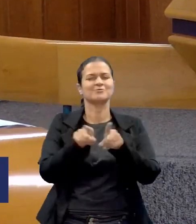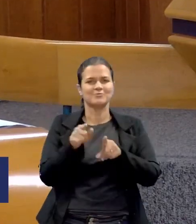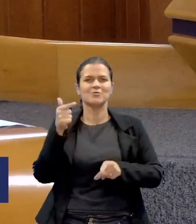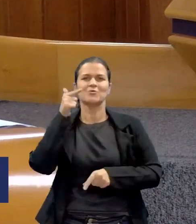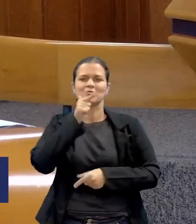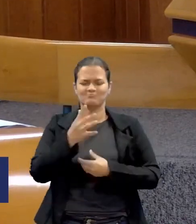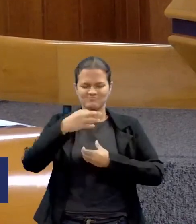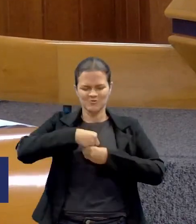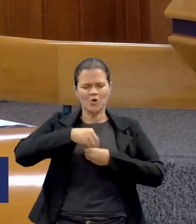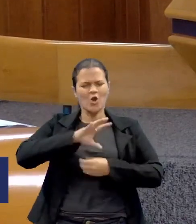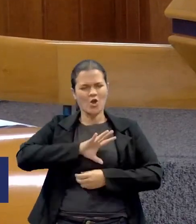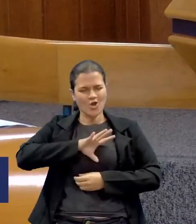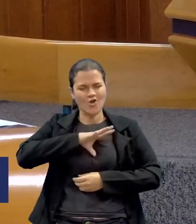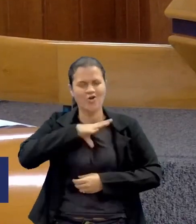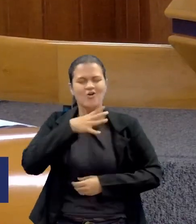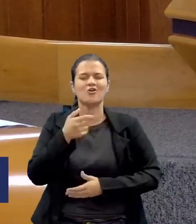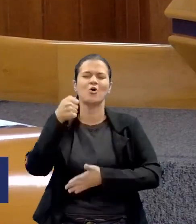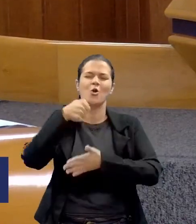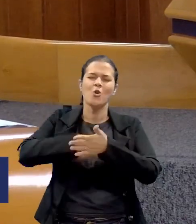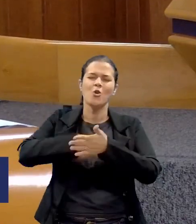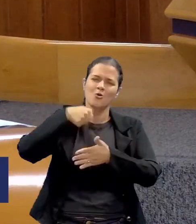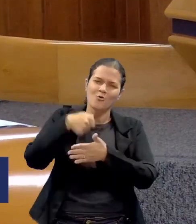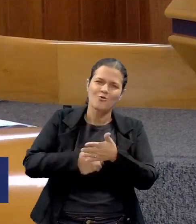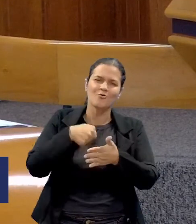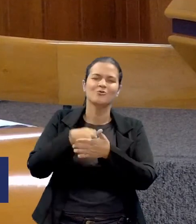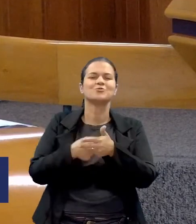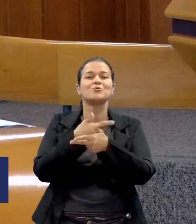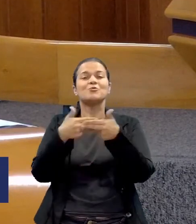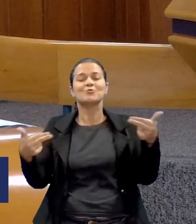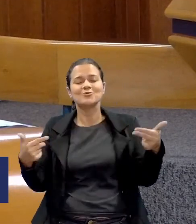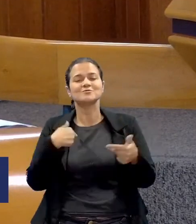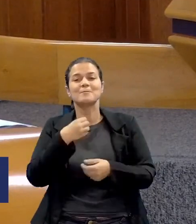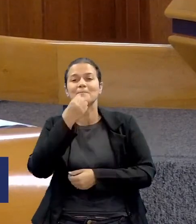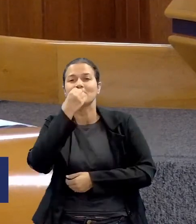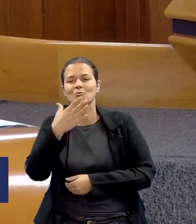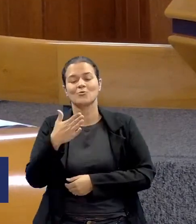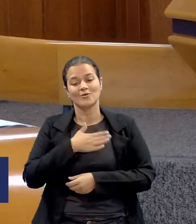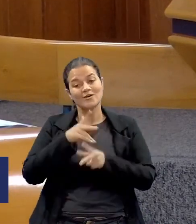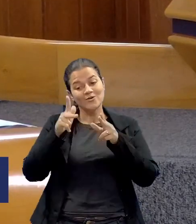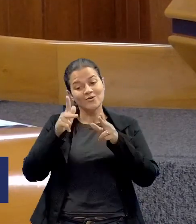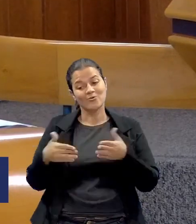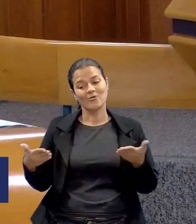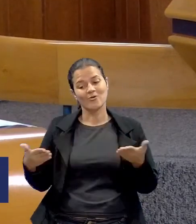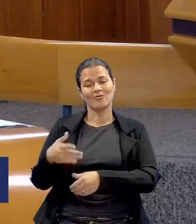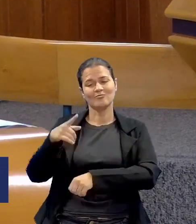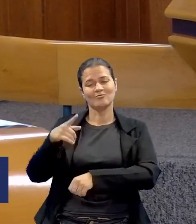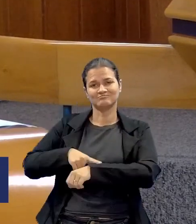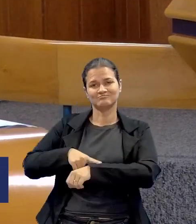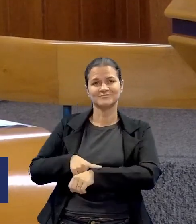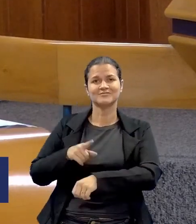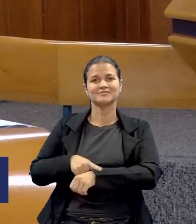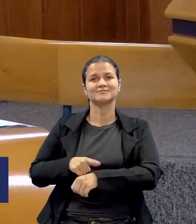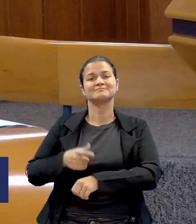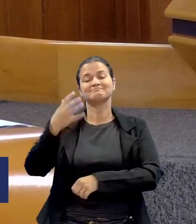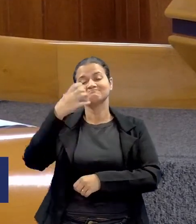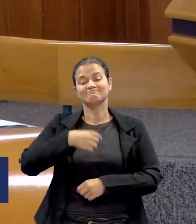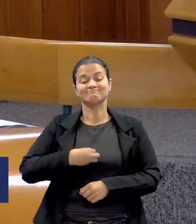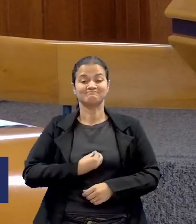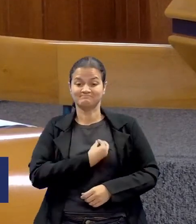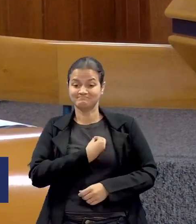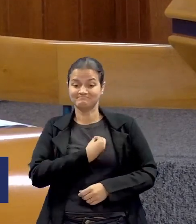alto. Aspirei coisas nobres, como esse momento aqui. A condição existencial de não ser ou